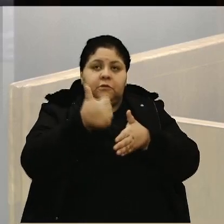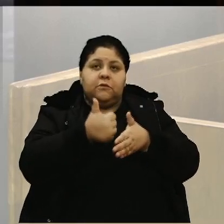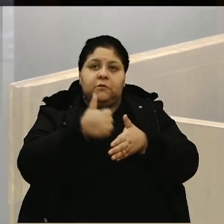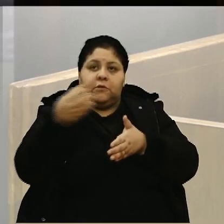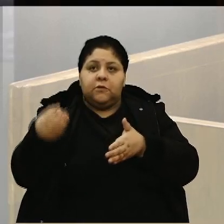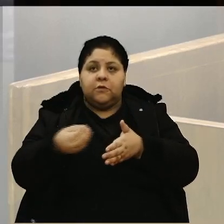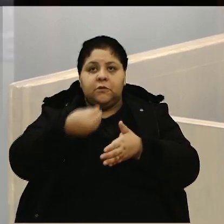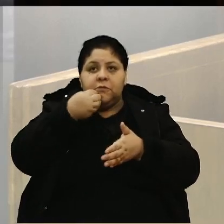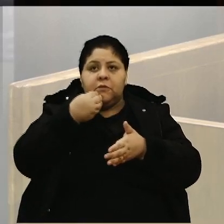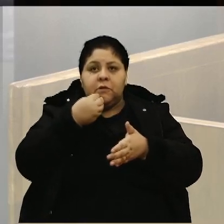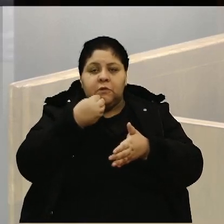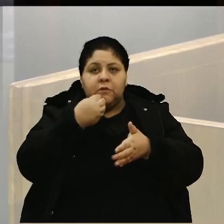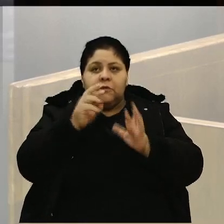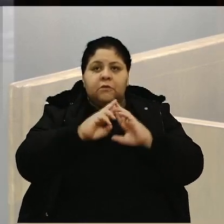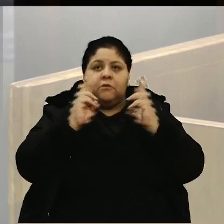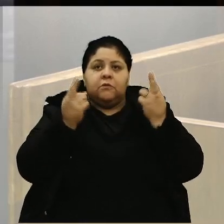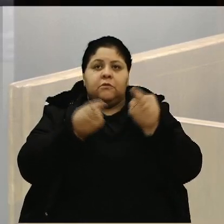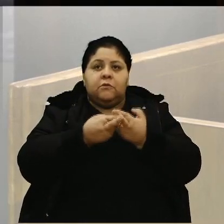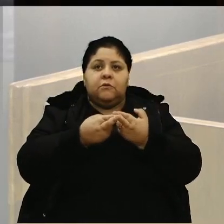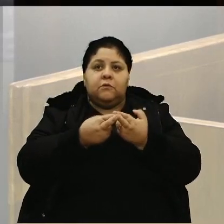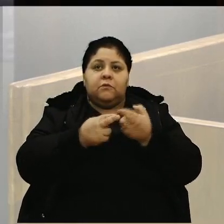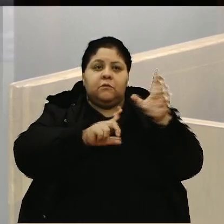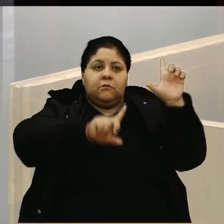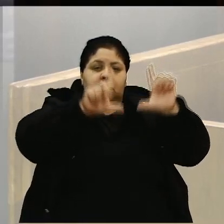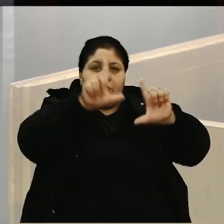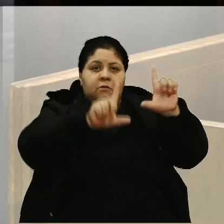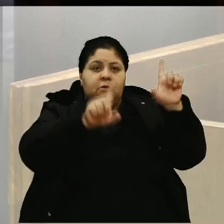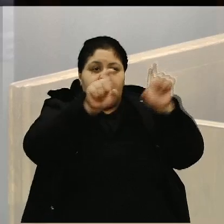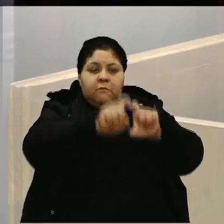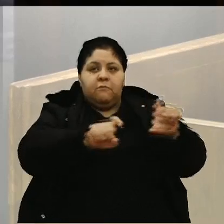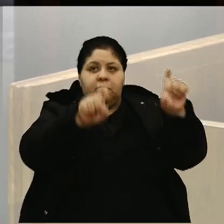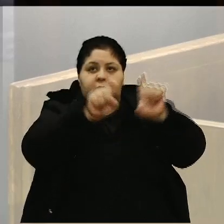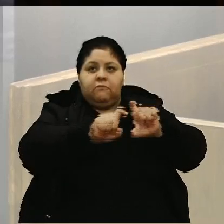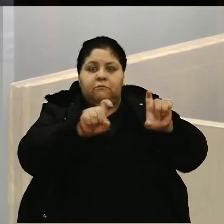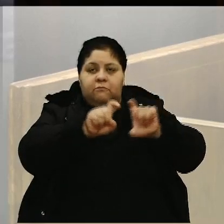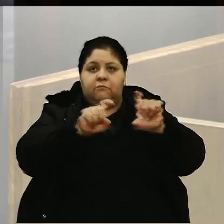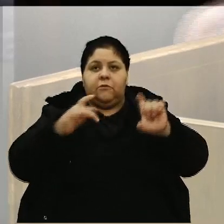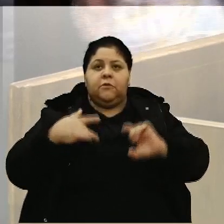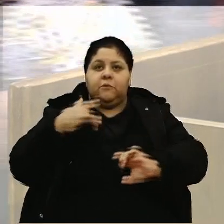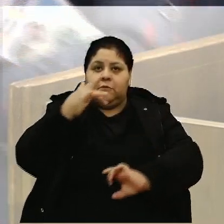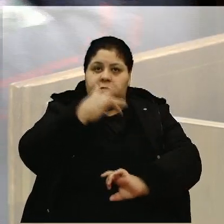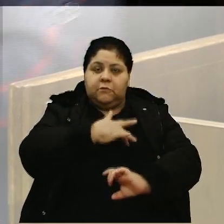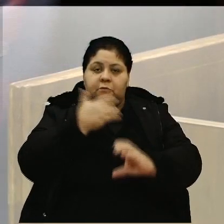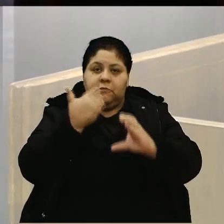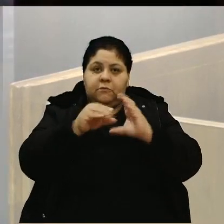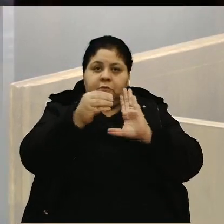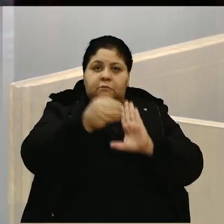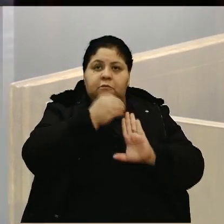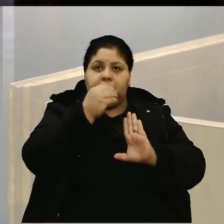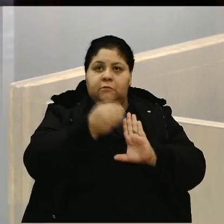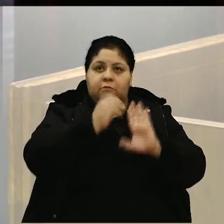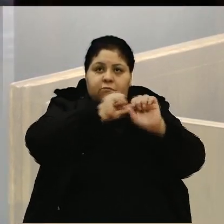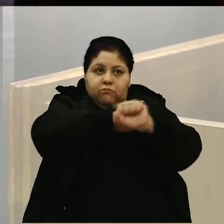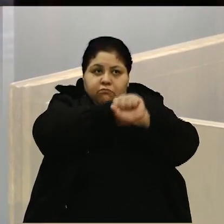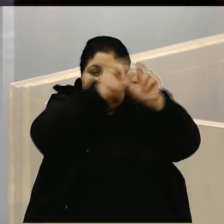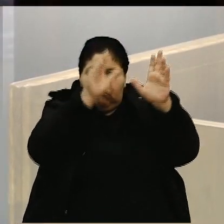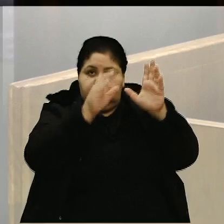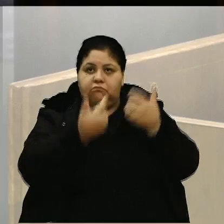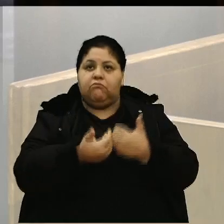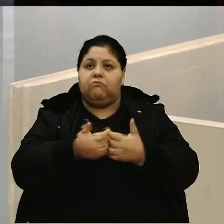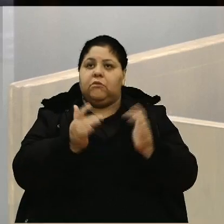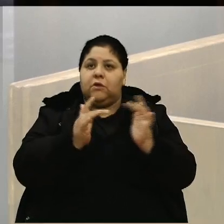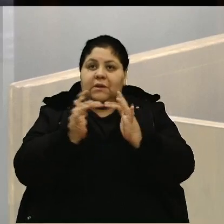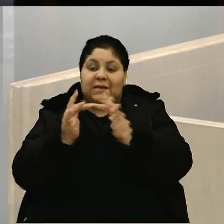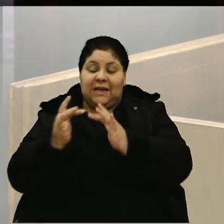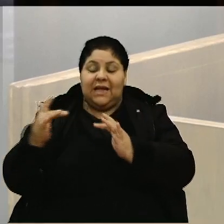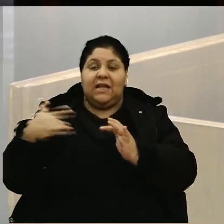oportuna para a realização de uma reunião virtual com a Secretária Municipal de Saúde, Daniele Meneguzzi, ou seja, encaminhando ofício com os devidos esclarecimentos ligados à